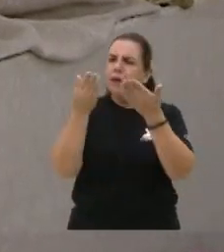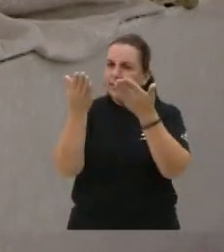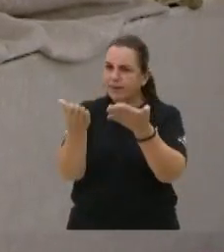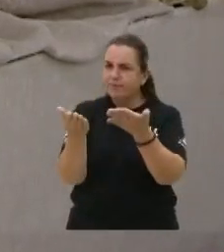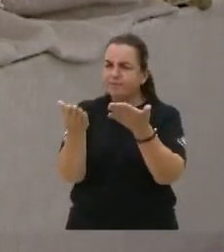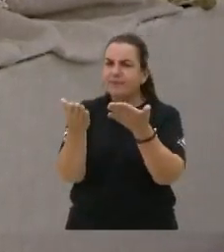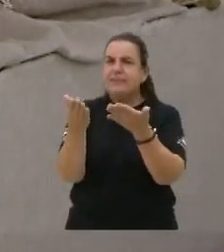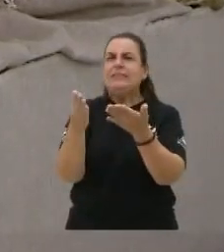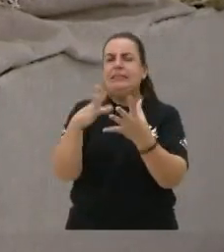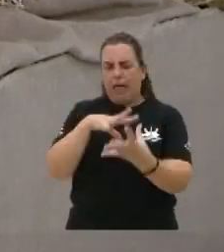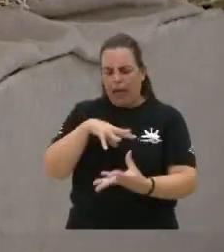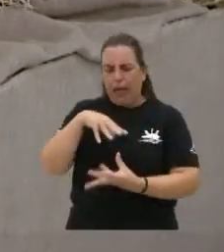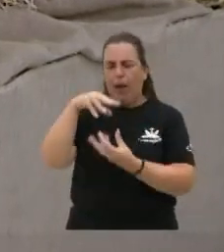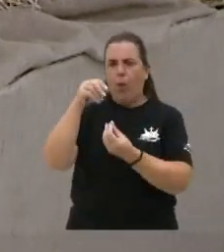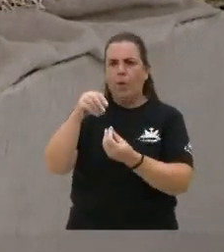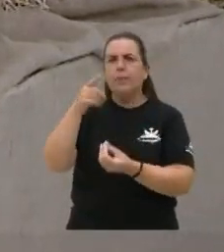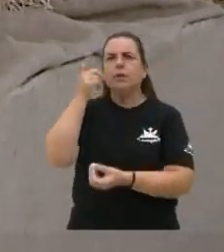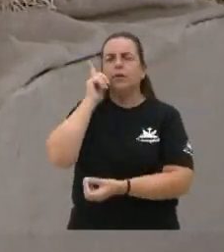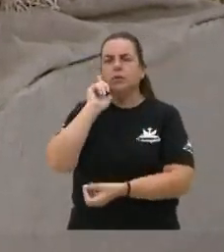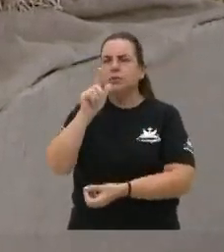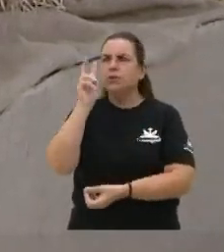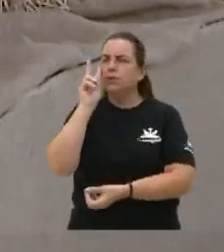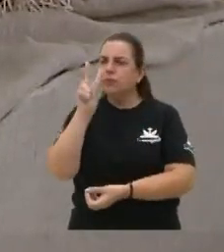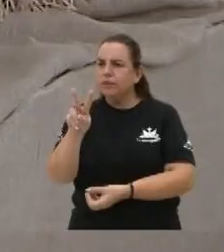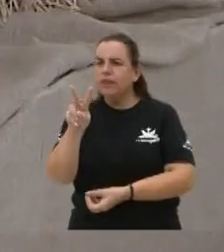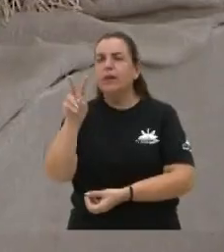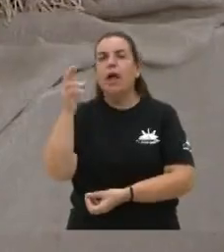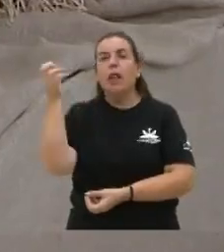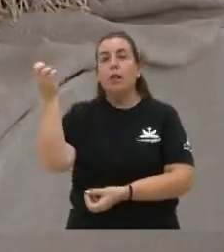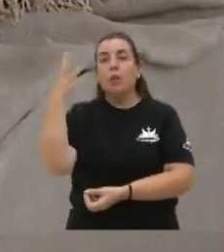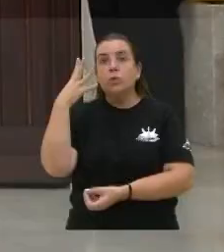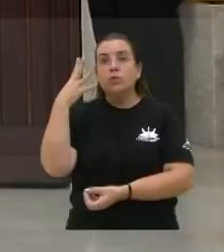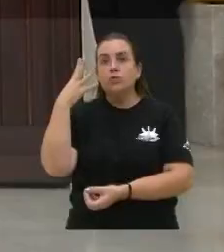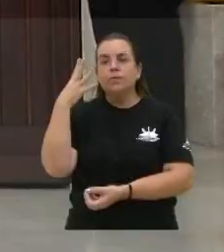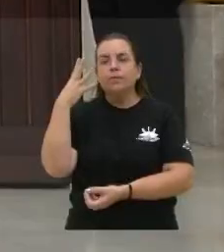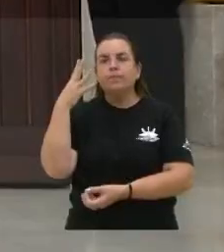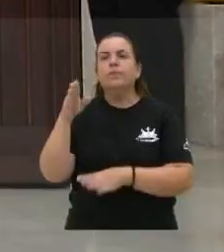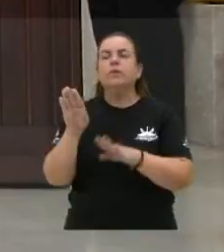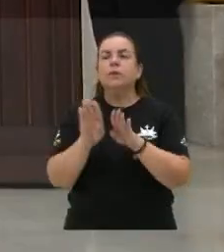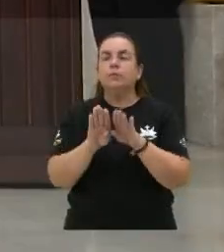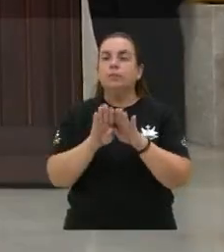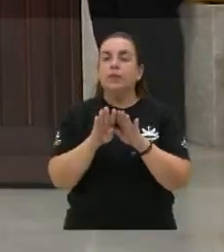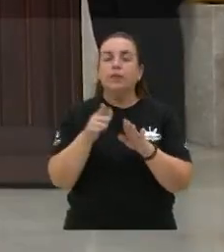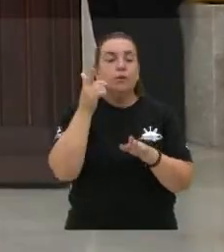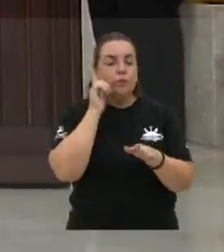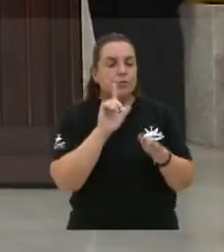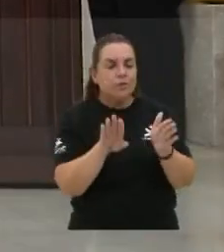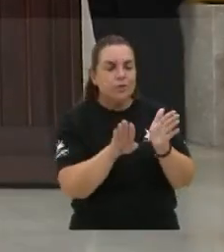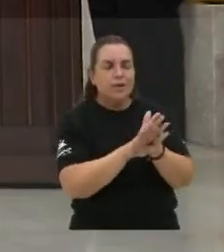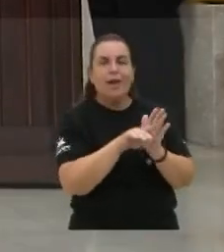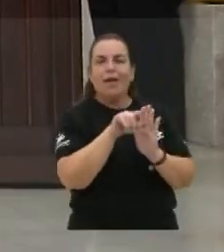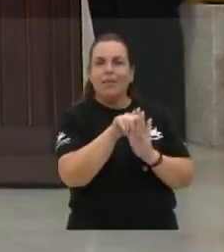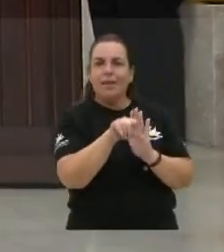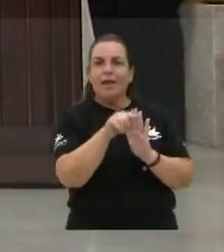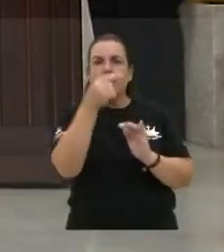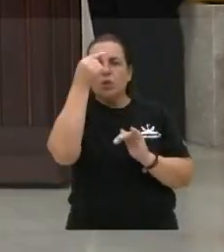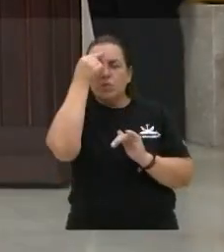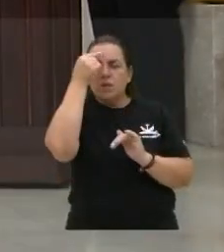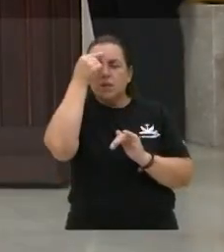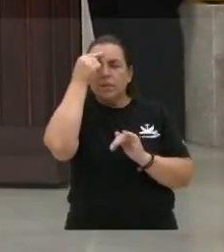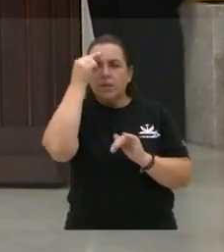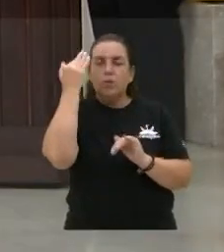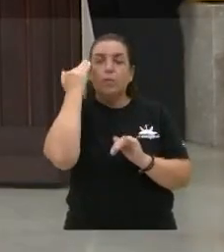da nossa alma para reconhecer a luz, um chegar de nossos pensamentos para